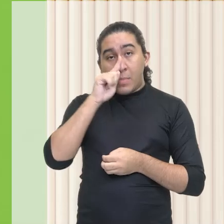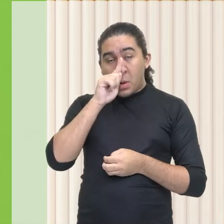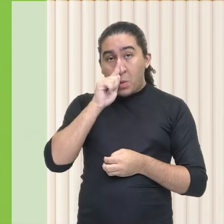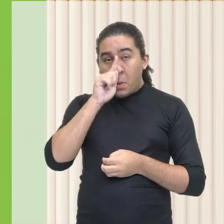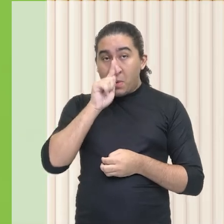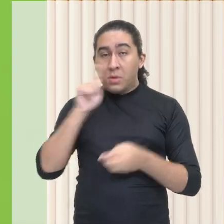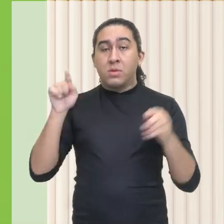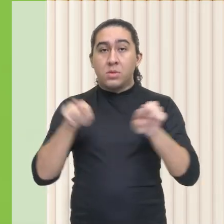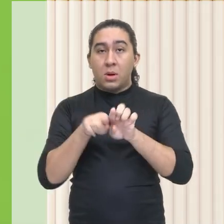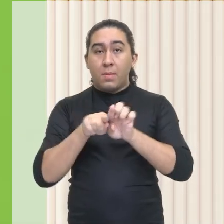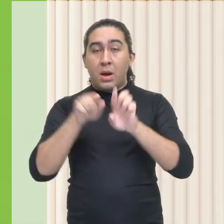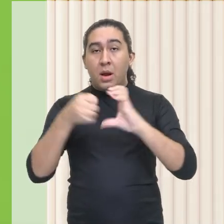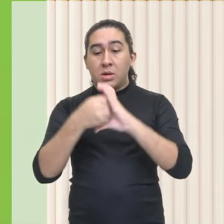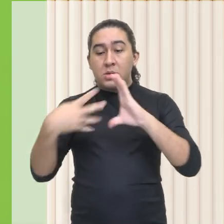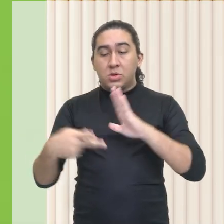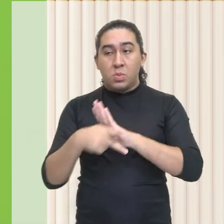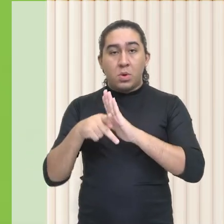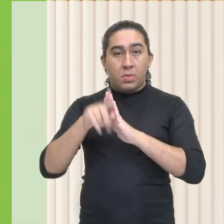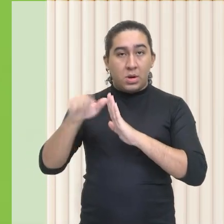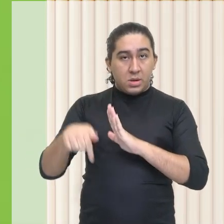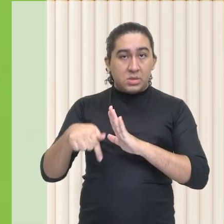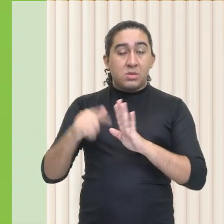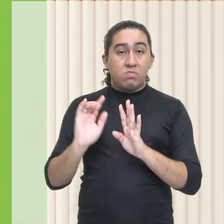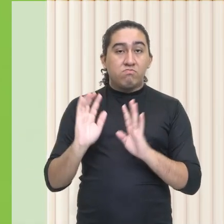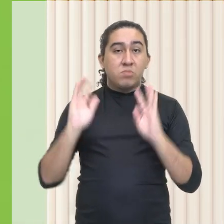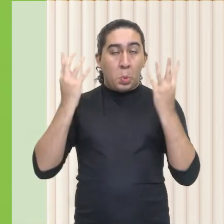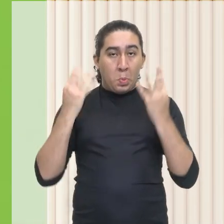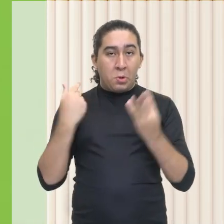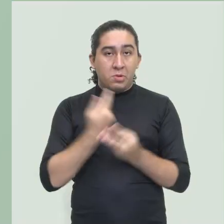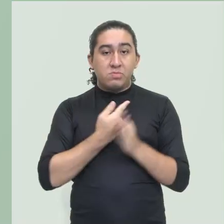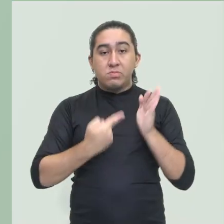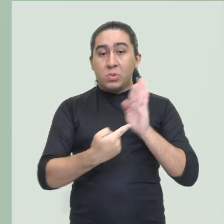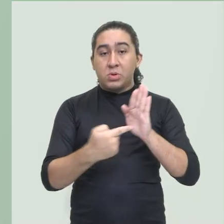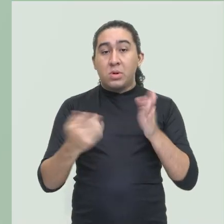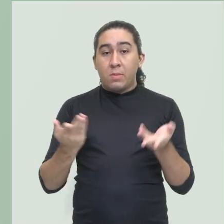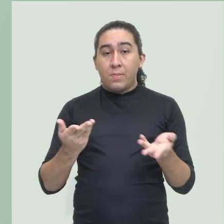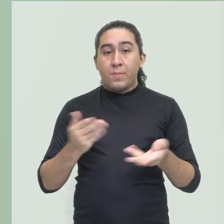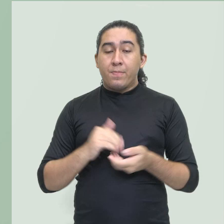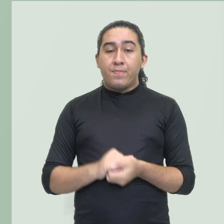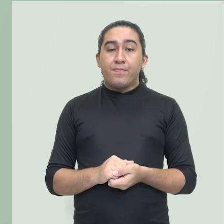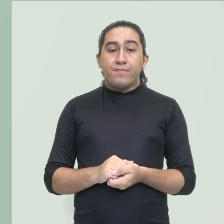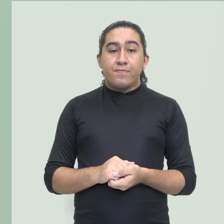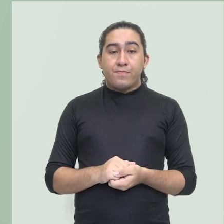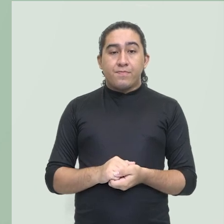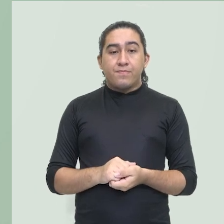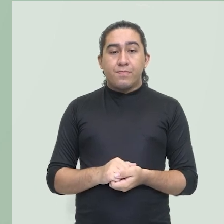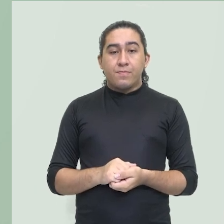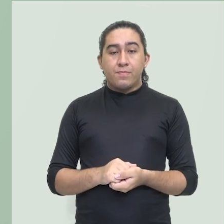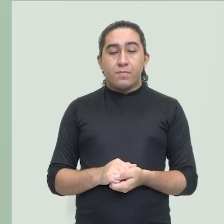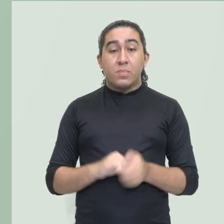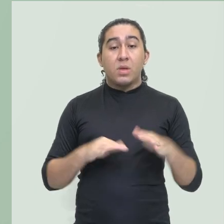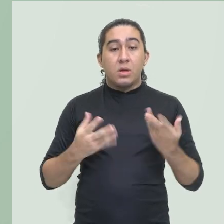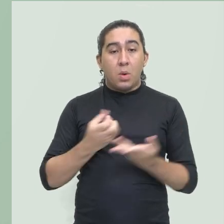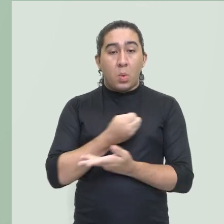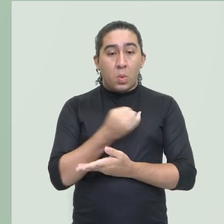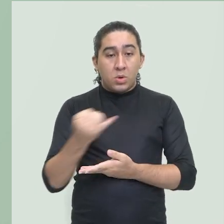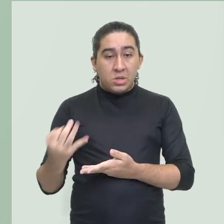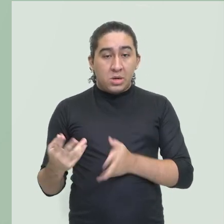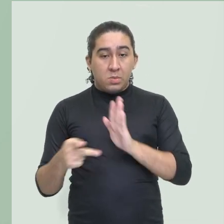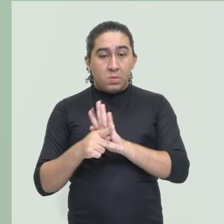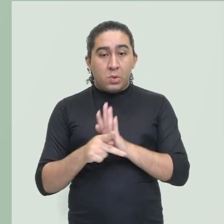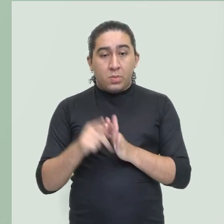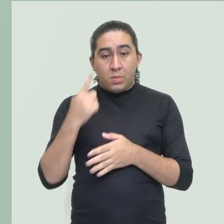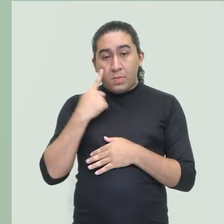consequências dela para esse bioma e para os outros que a gente vai apresentar aqui. Então, em termos de números, trago aí